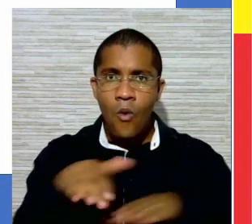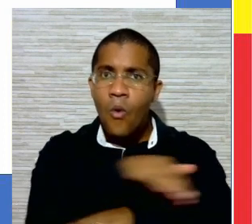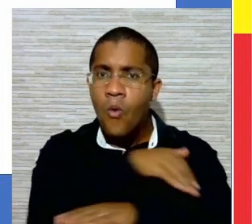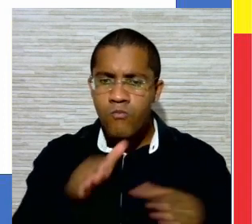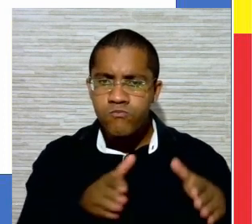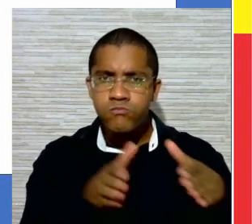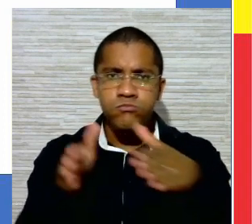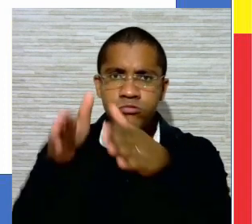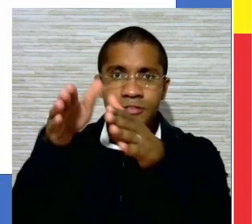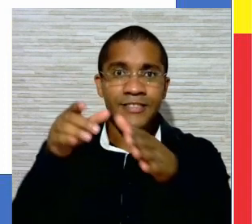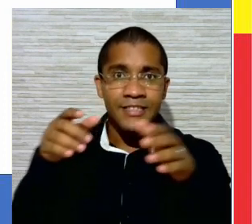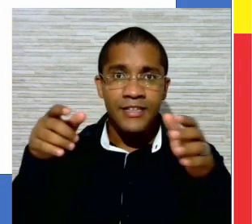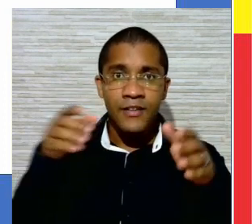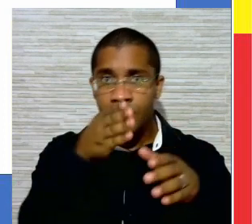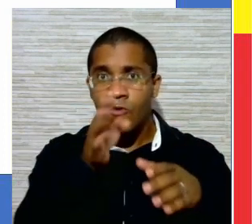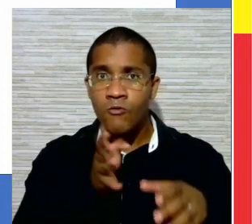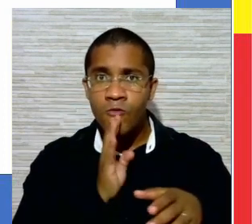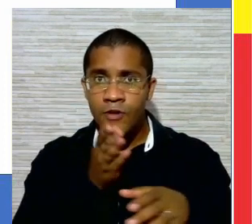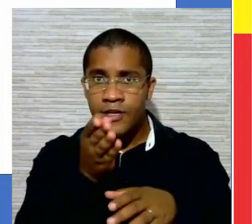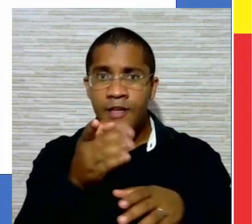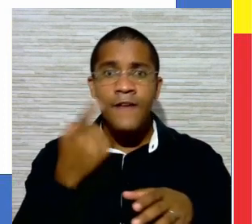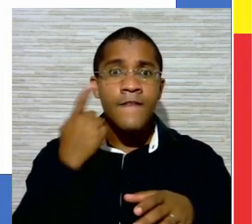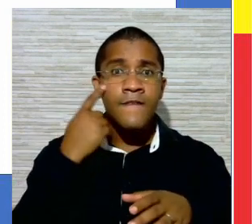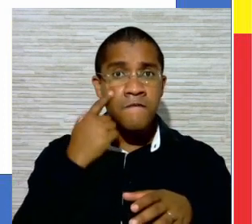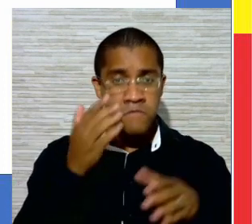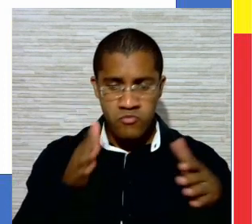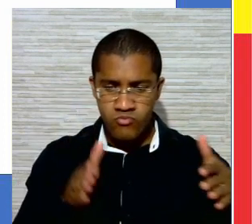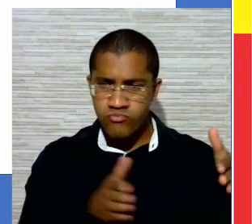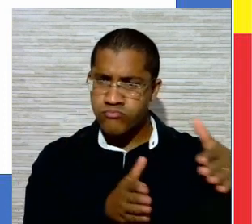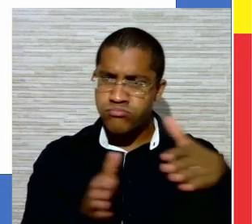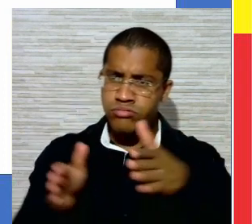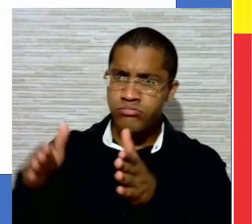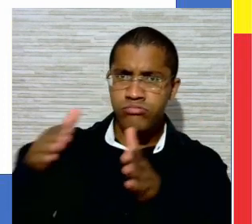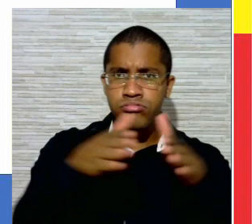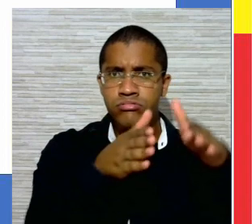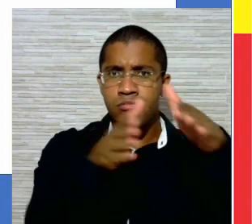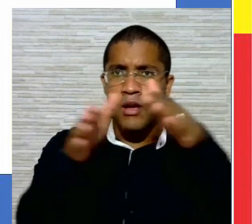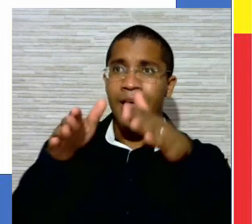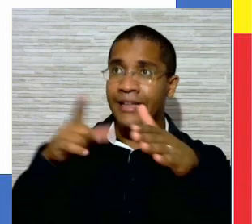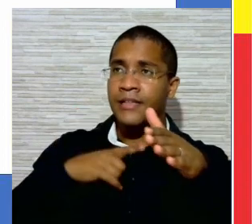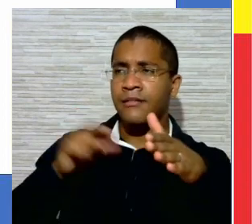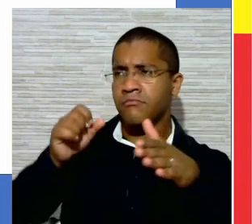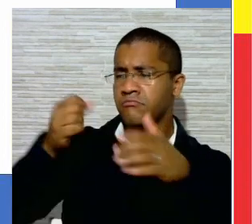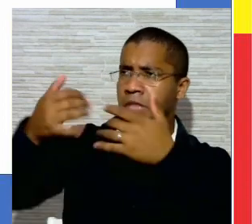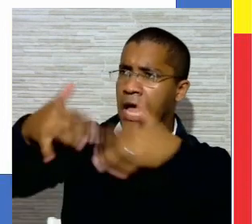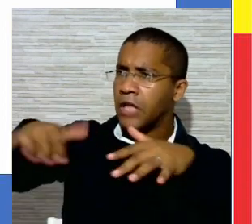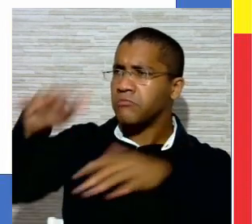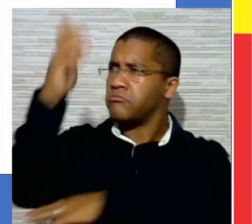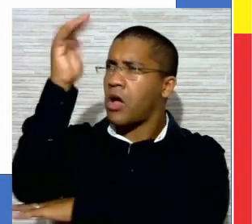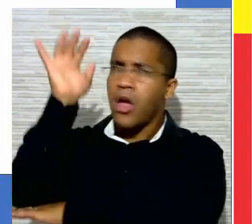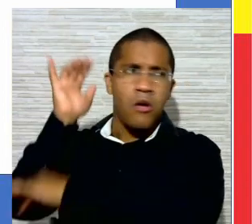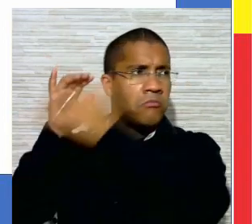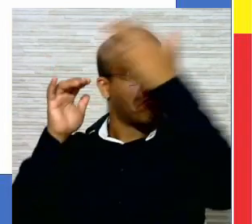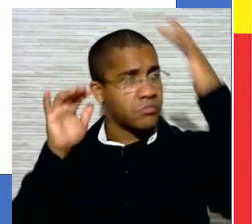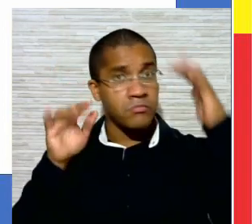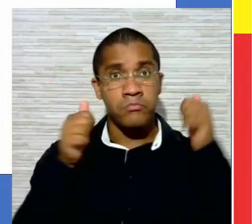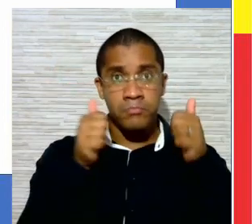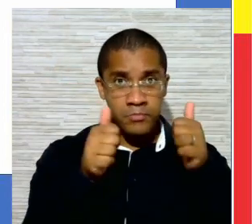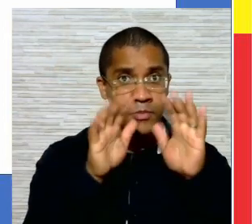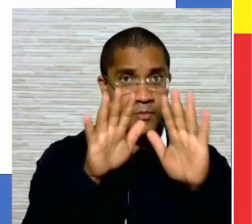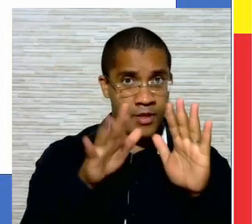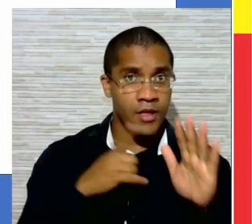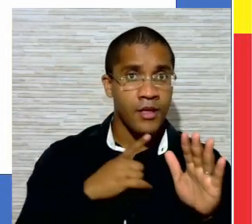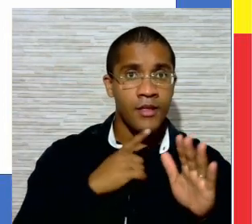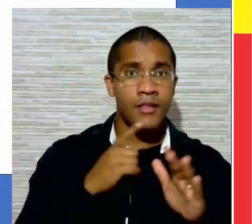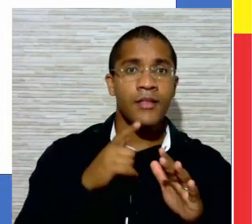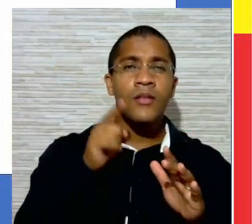aí, você observa que todo esse caminho, tá, é um caminho que tem muita paisagem natural, tá, e mostra que a